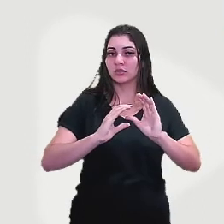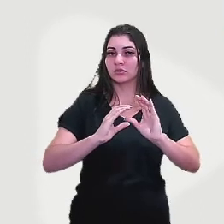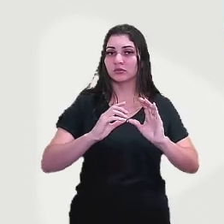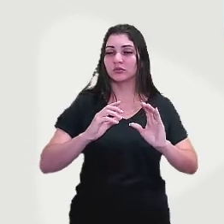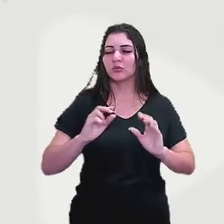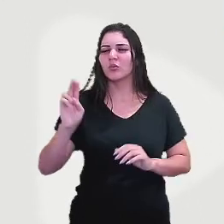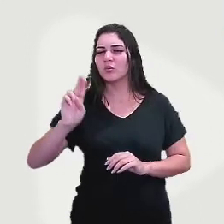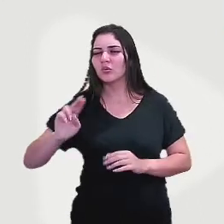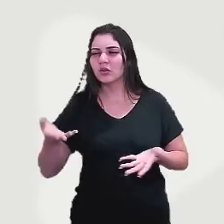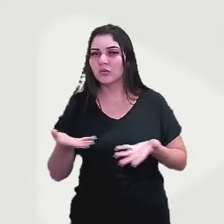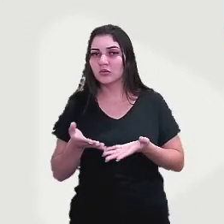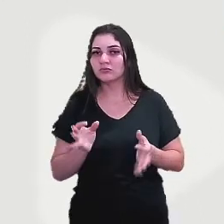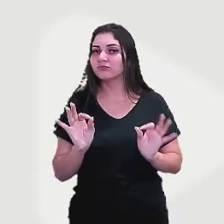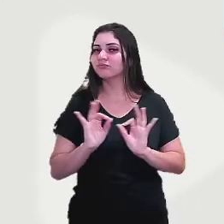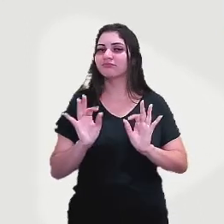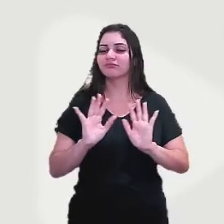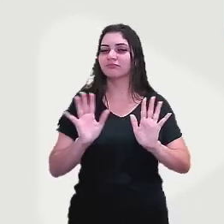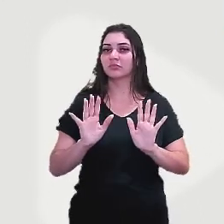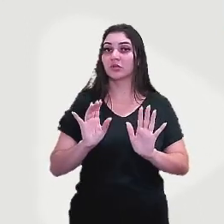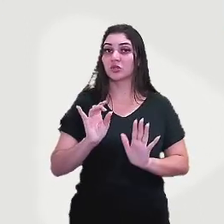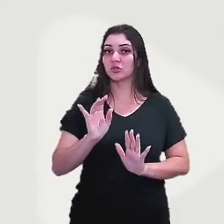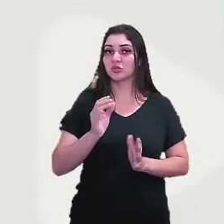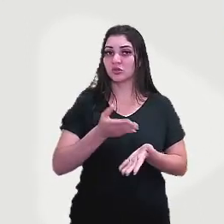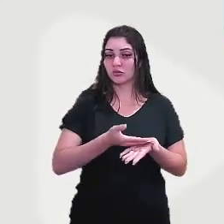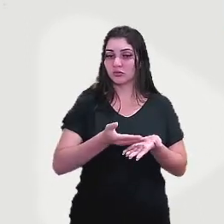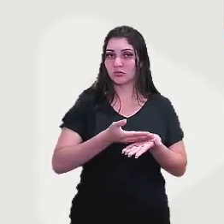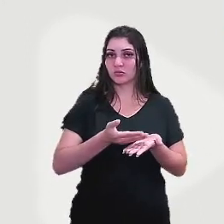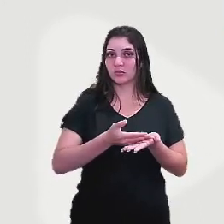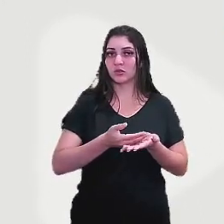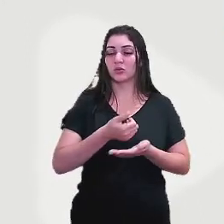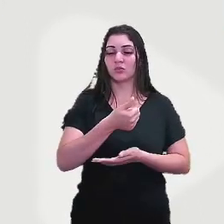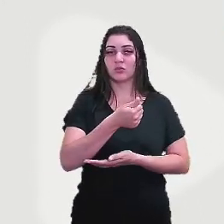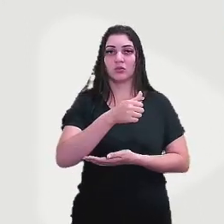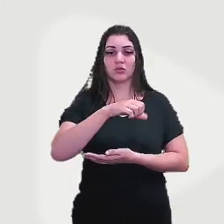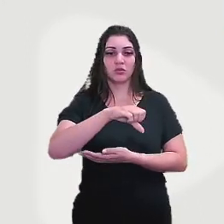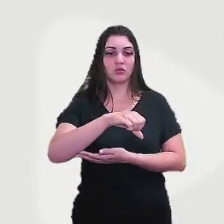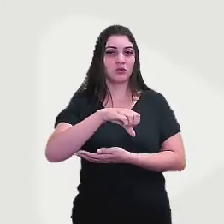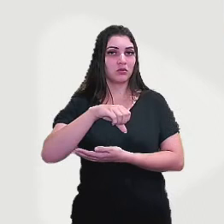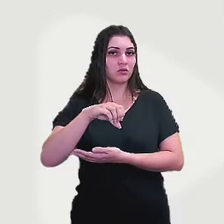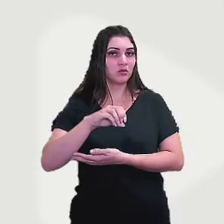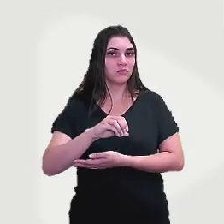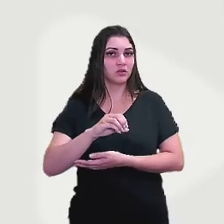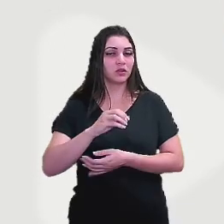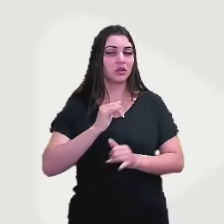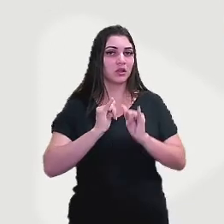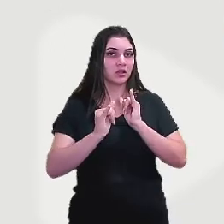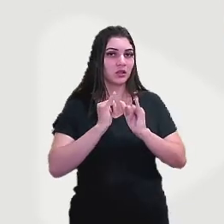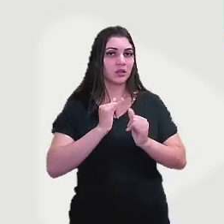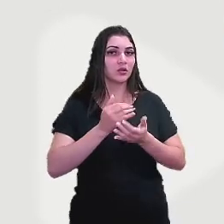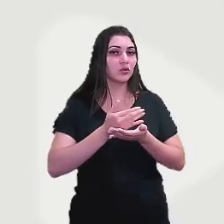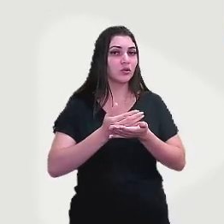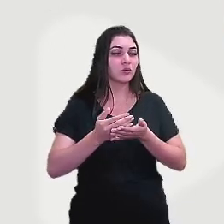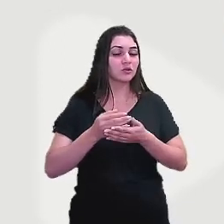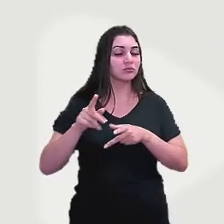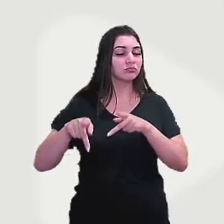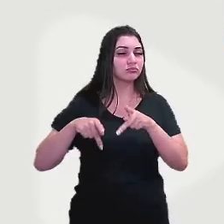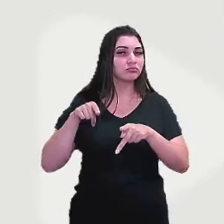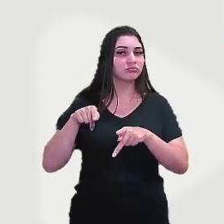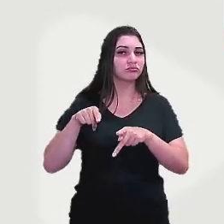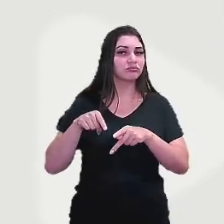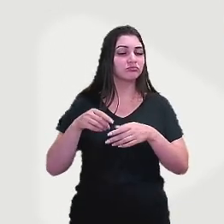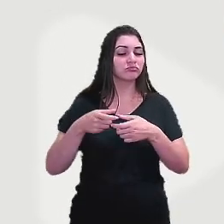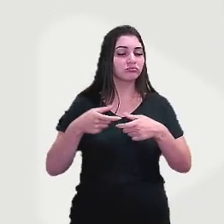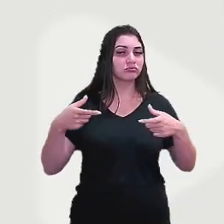Não. Mas foi só a partir de 1990 que a internet começou a se popularizar, a partir da criação